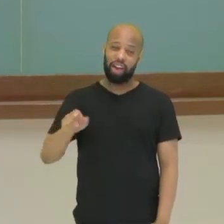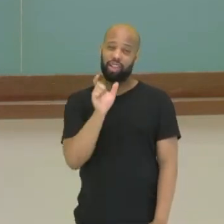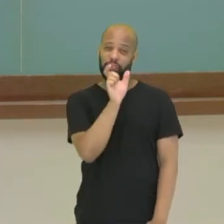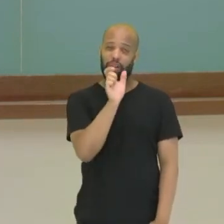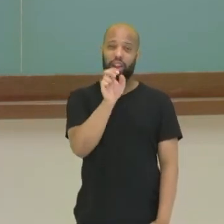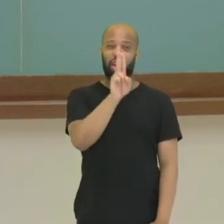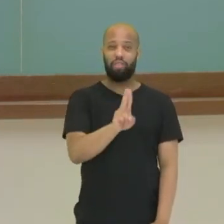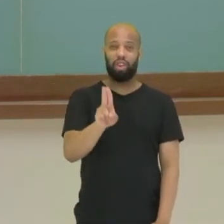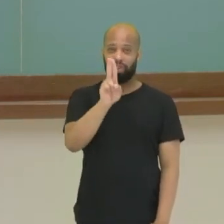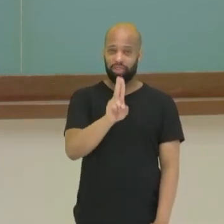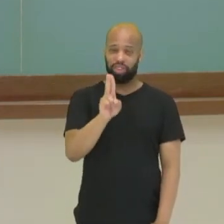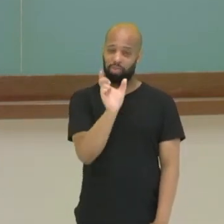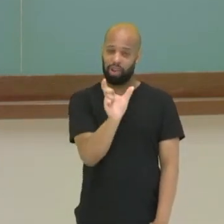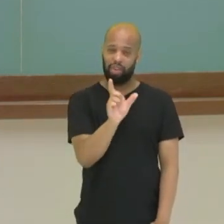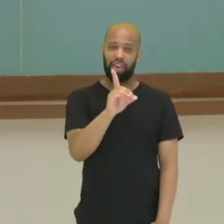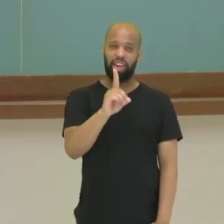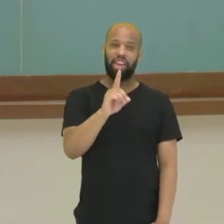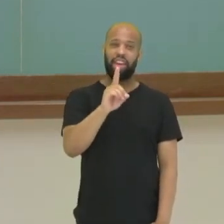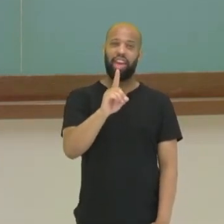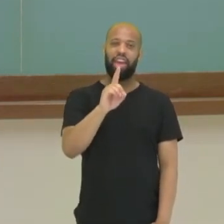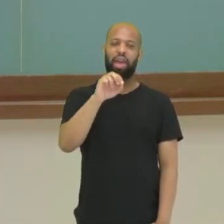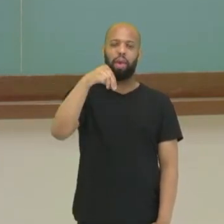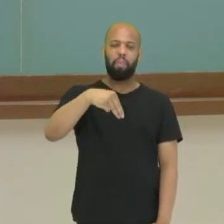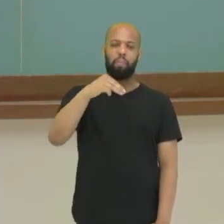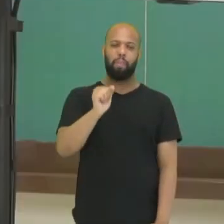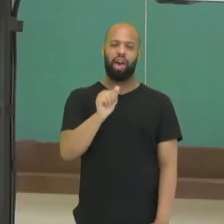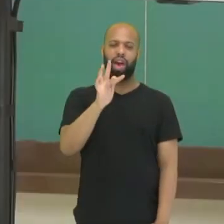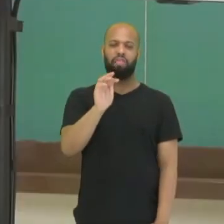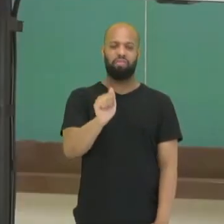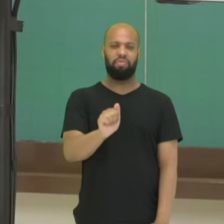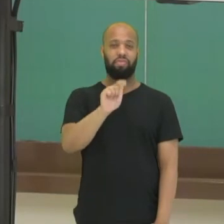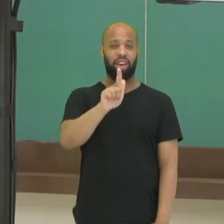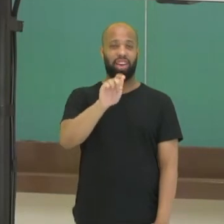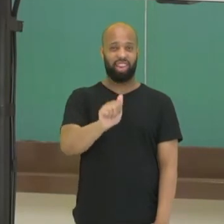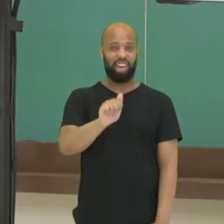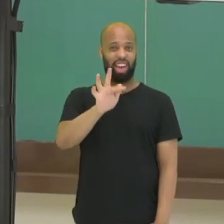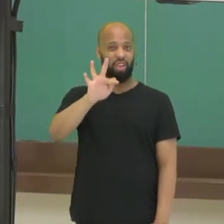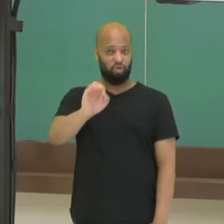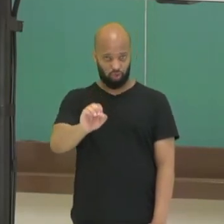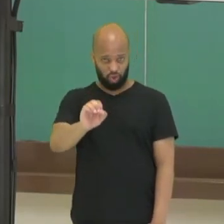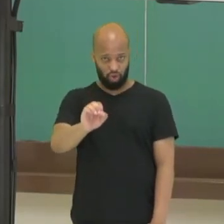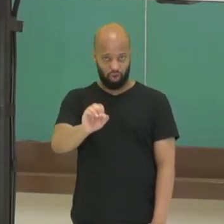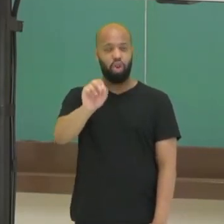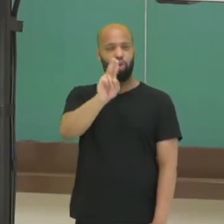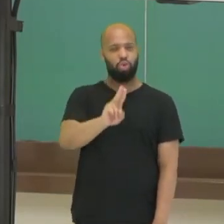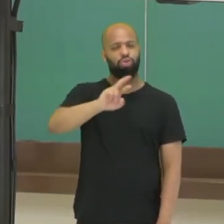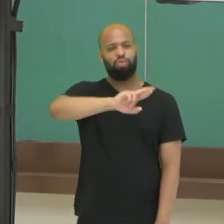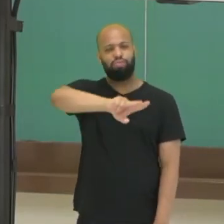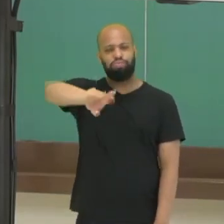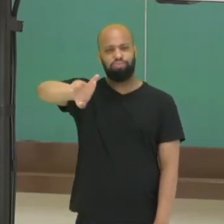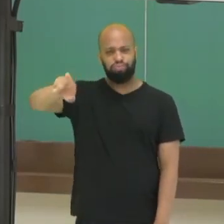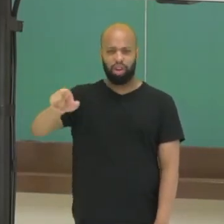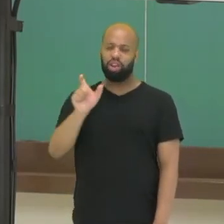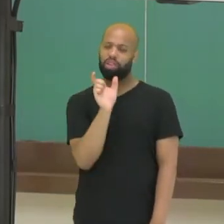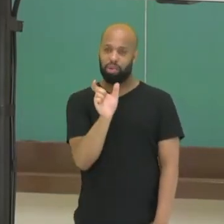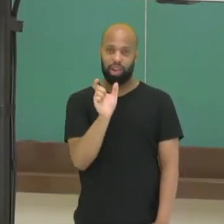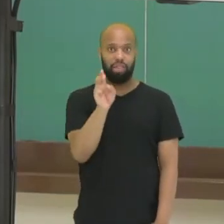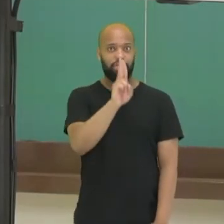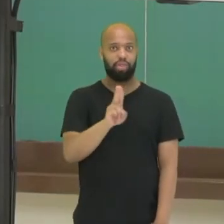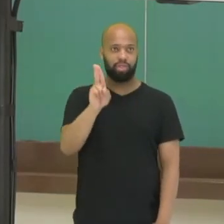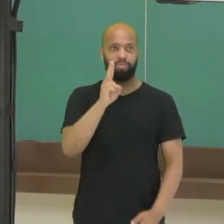desmafaguinfador será. Né? Então, existem vários trava-línguas e quanto mais você pratica, mais rápido você vai falar. É bem